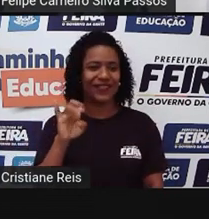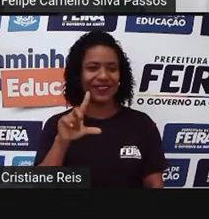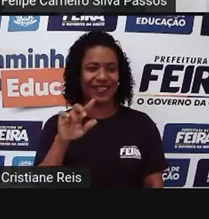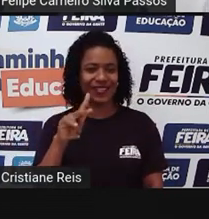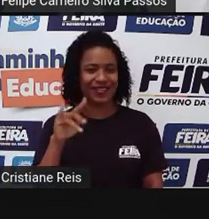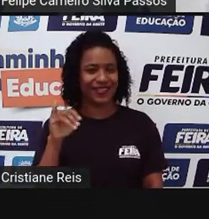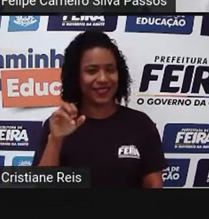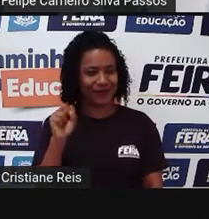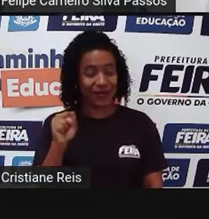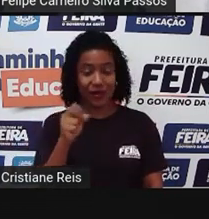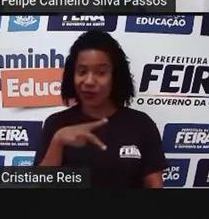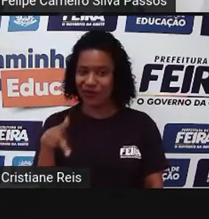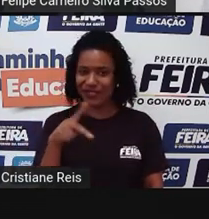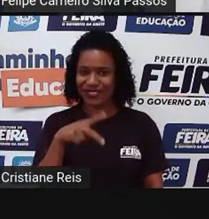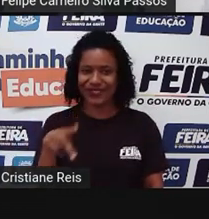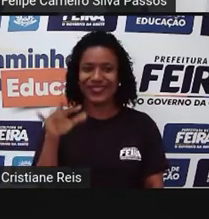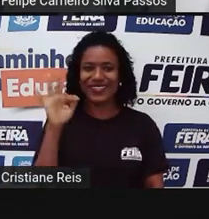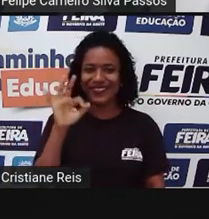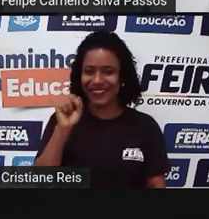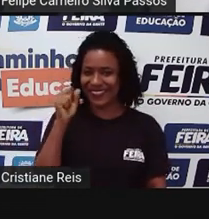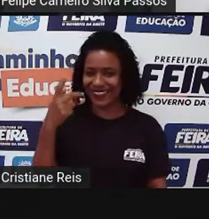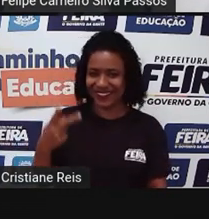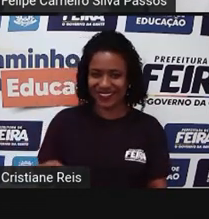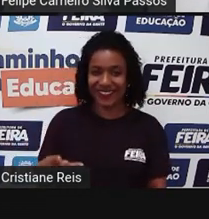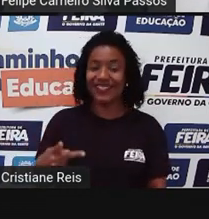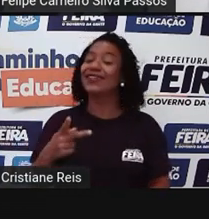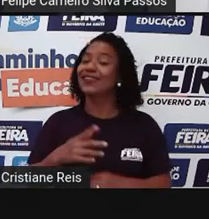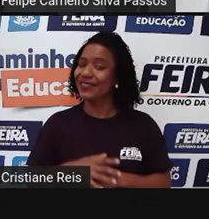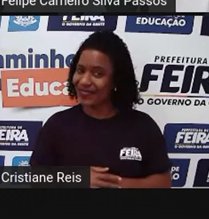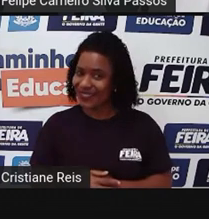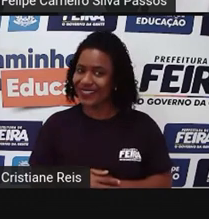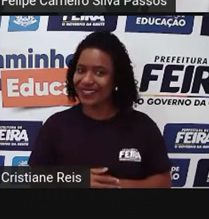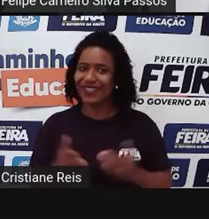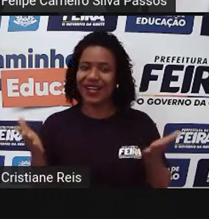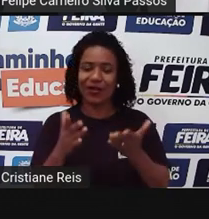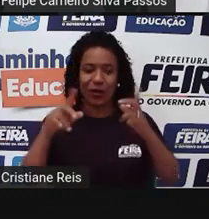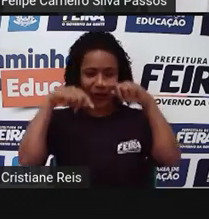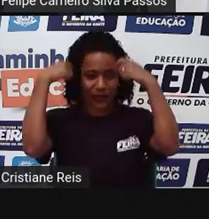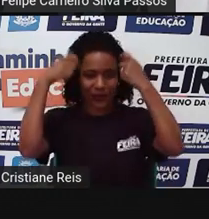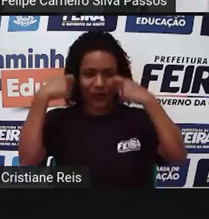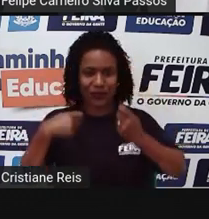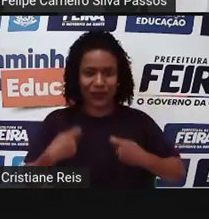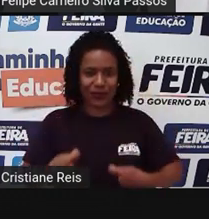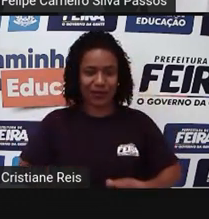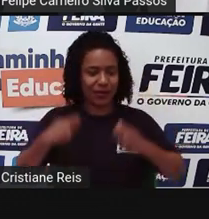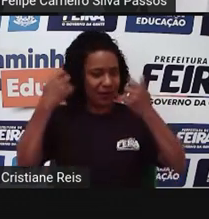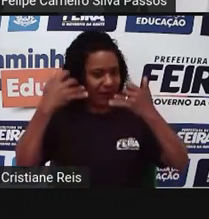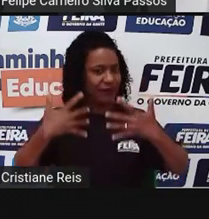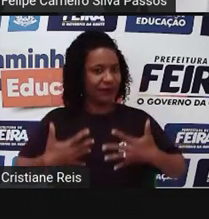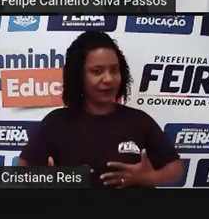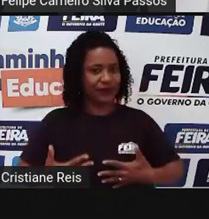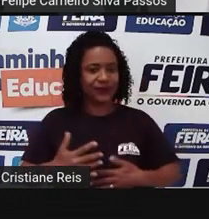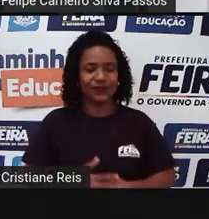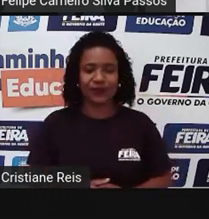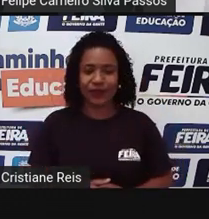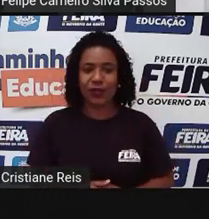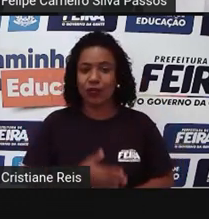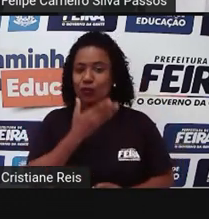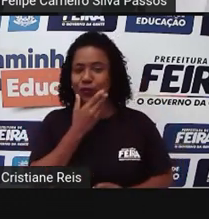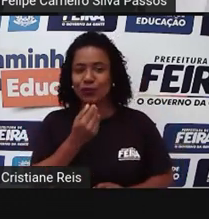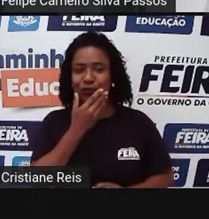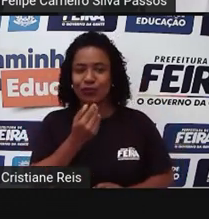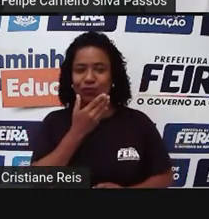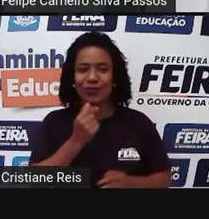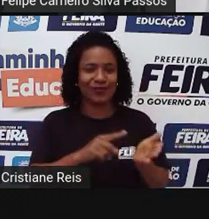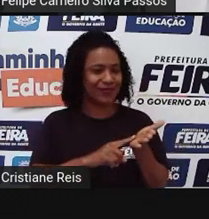sou professor aqui da Rede Municipal de Feira de Santana e vou começar fazendo a minha audiodescrição. Então, eu sou um